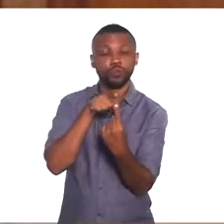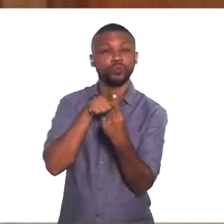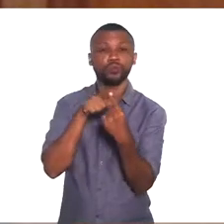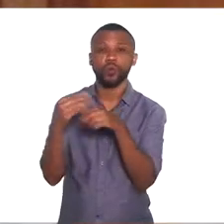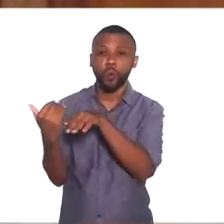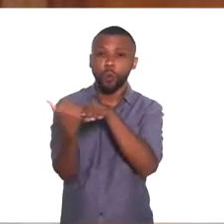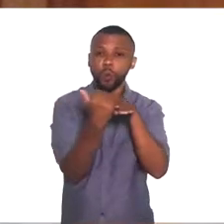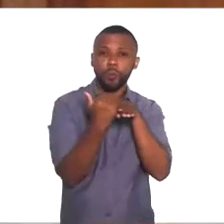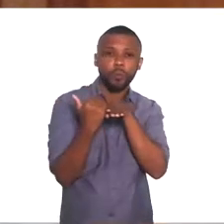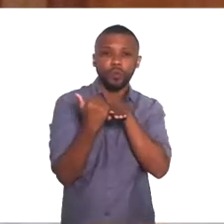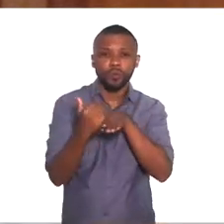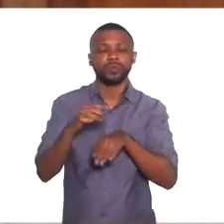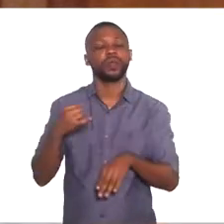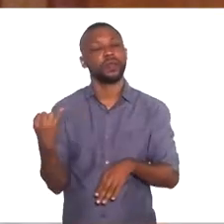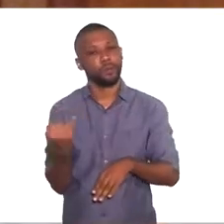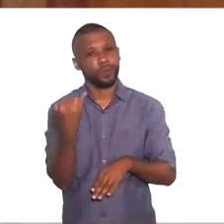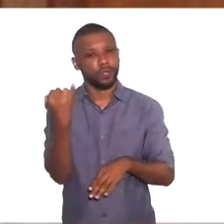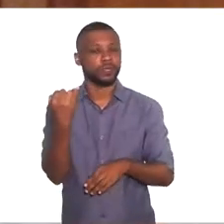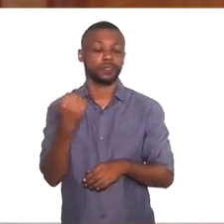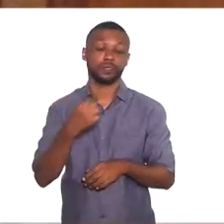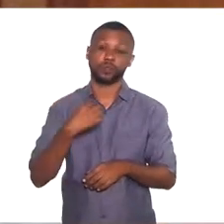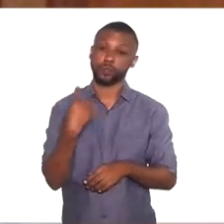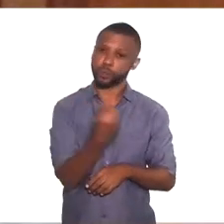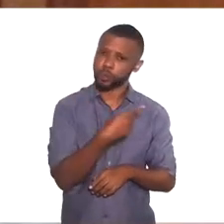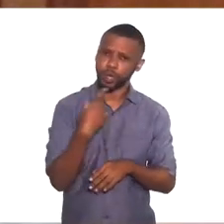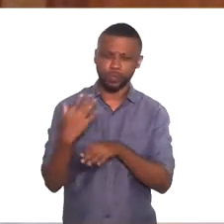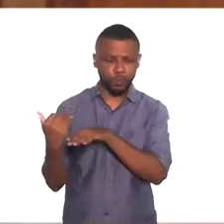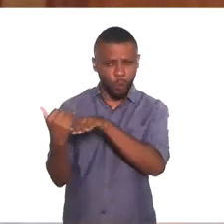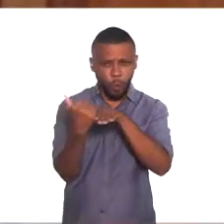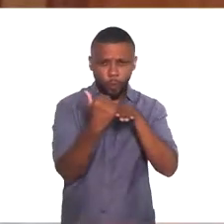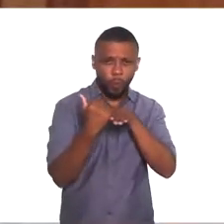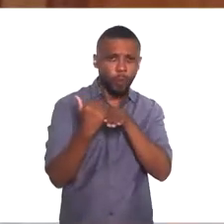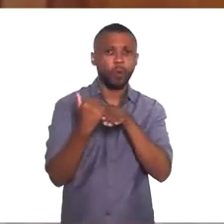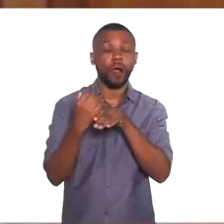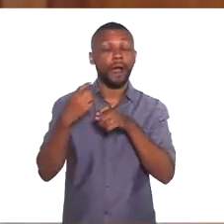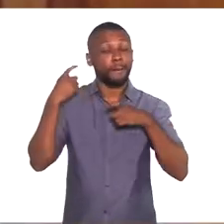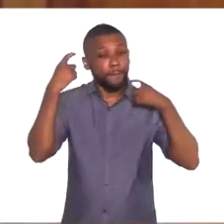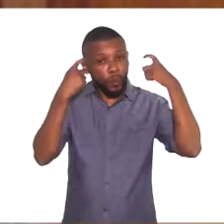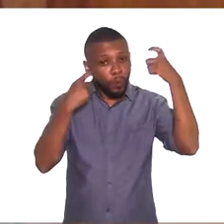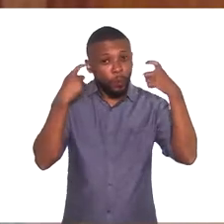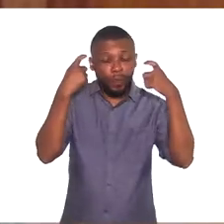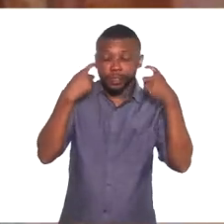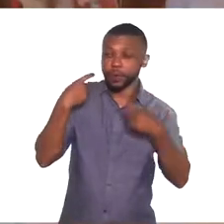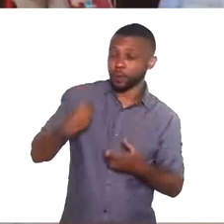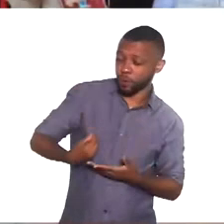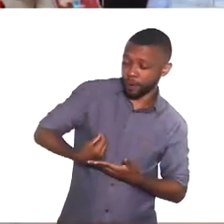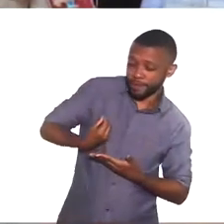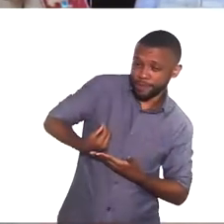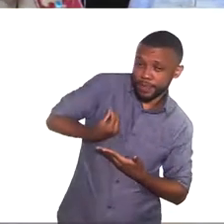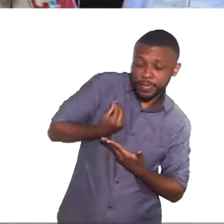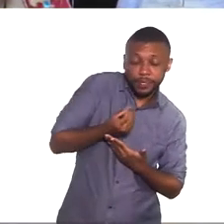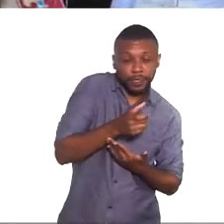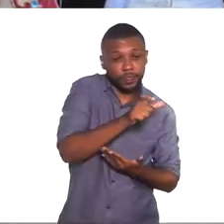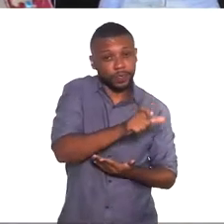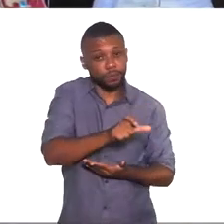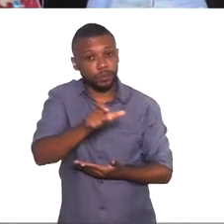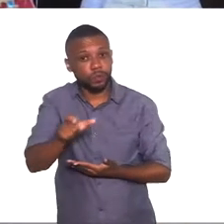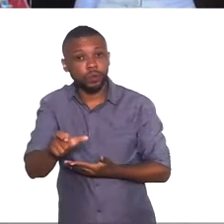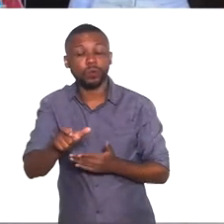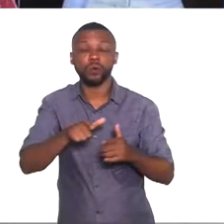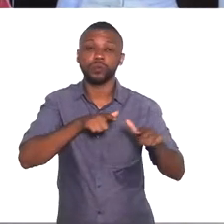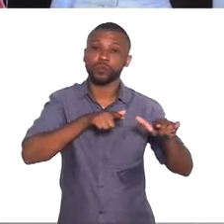objetivos comuns são importantes aquilo que é comum a todos nós preocupação com a vida com as pessoas